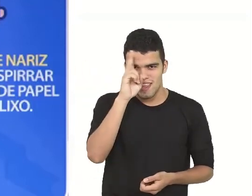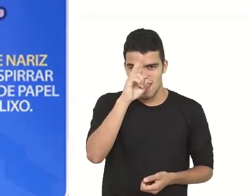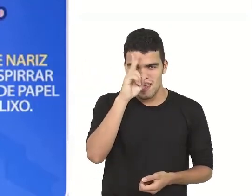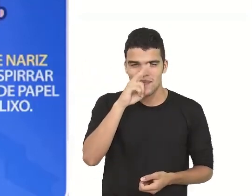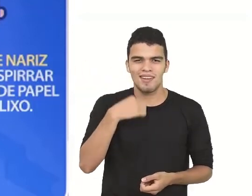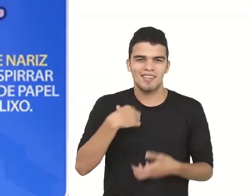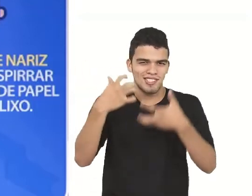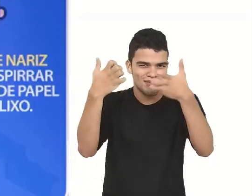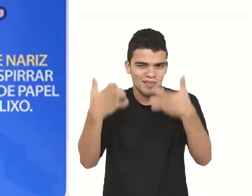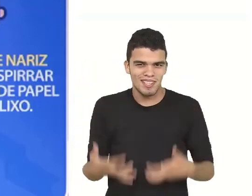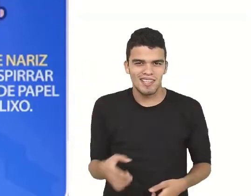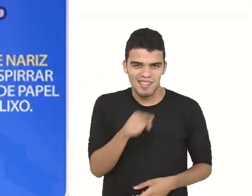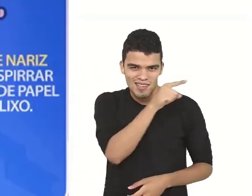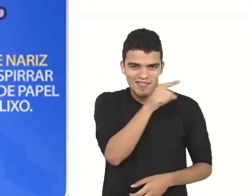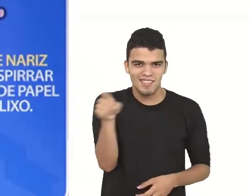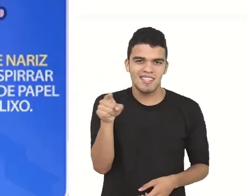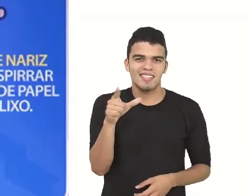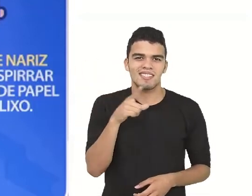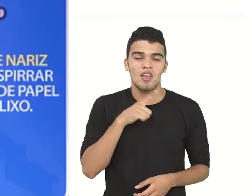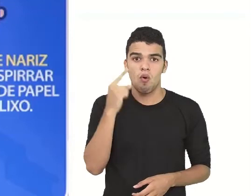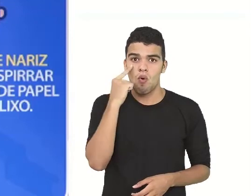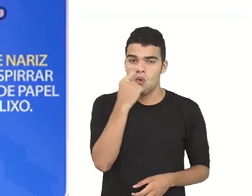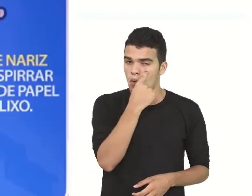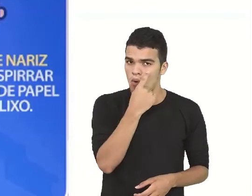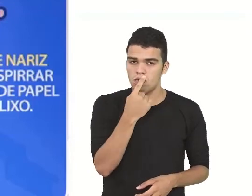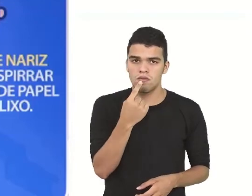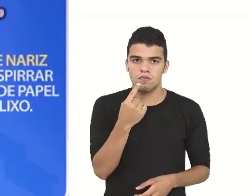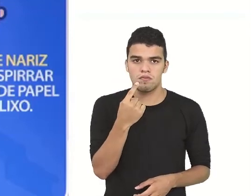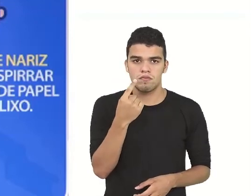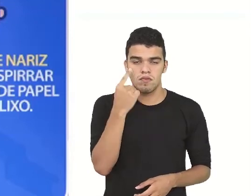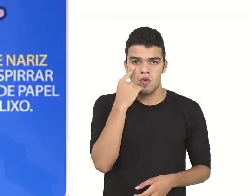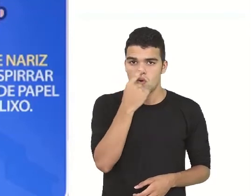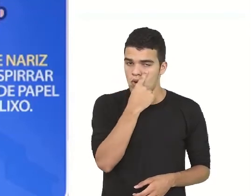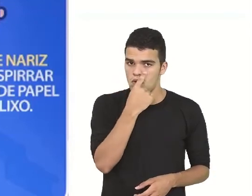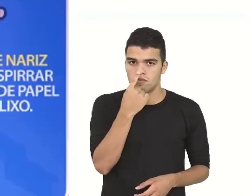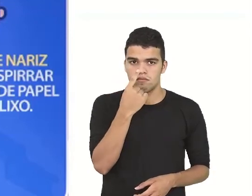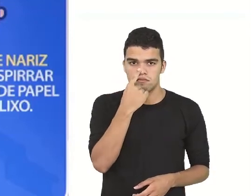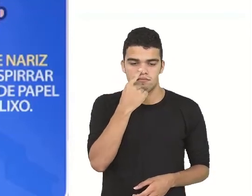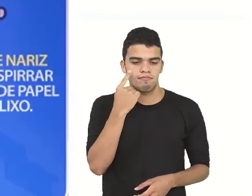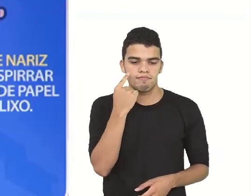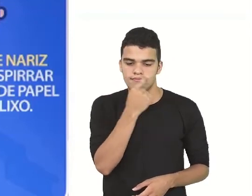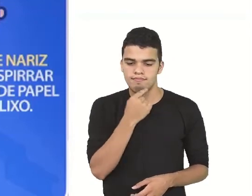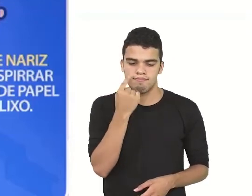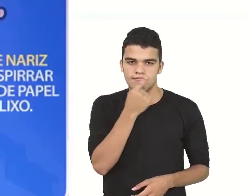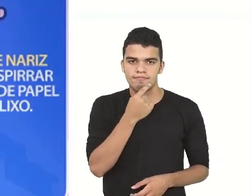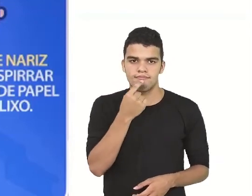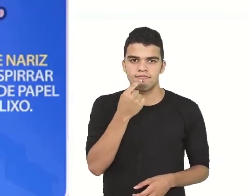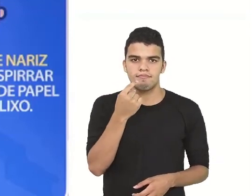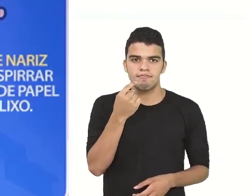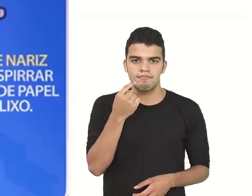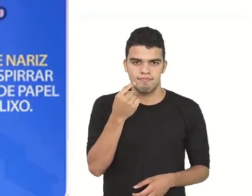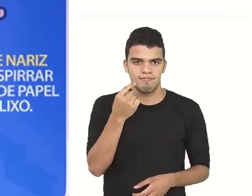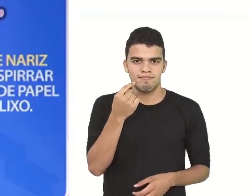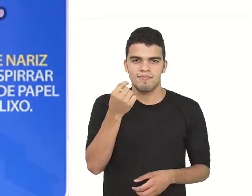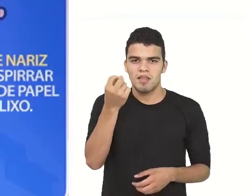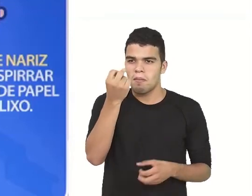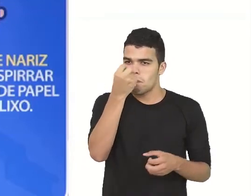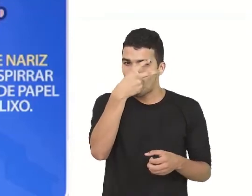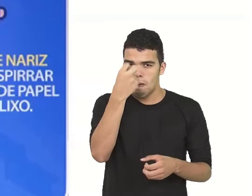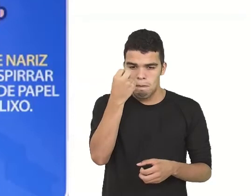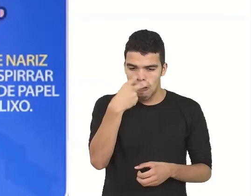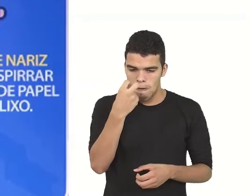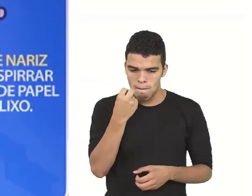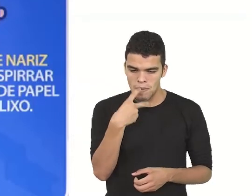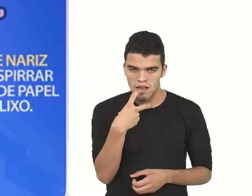vírus? Não toque na boca, nos olhos ou no nariz. Principalmente quando você está fora de casa e não